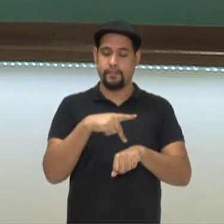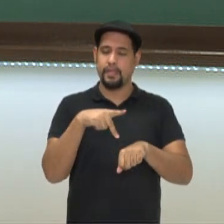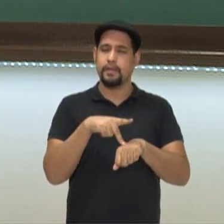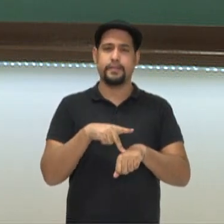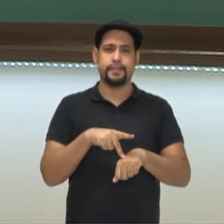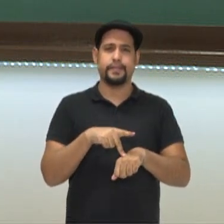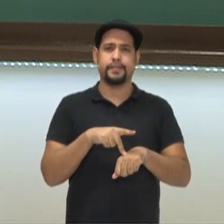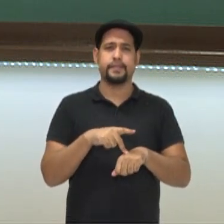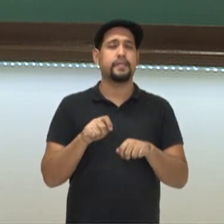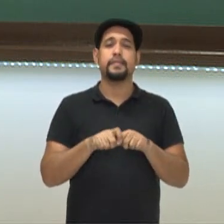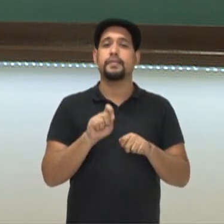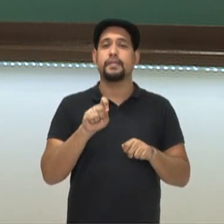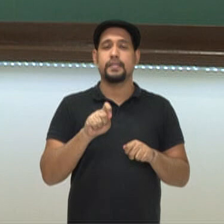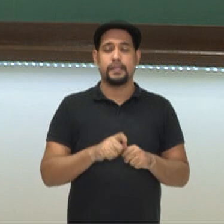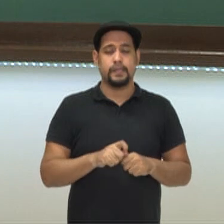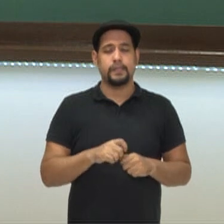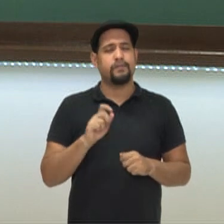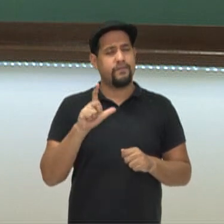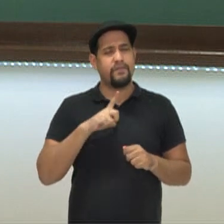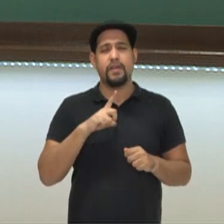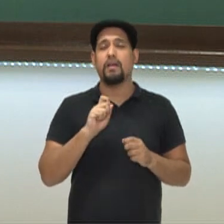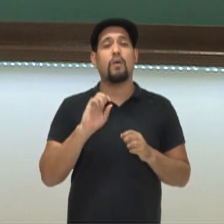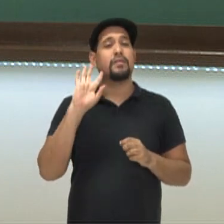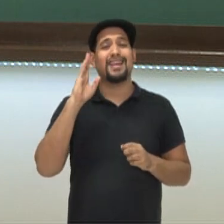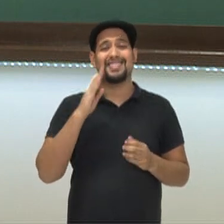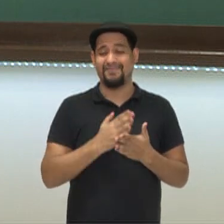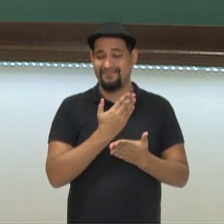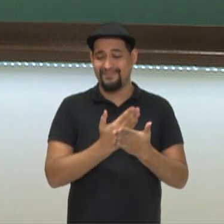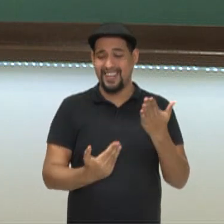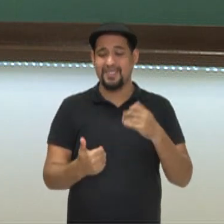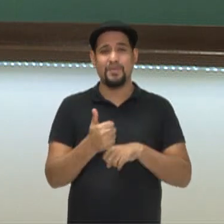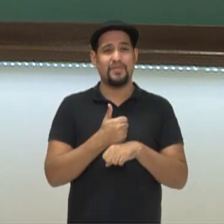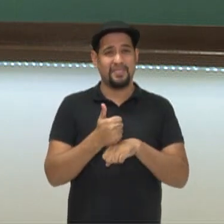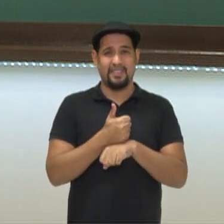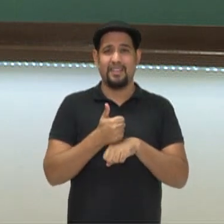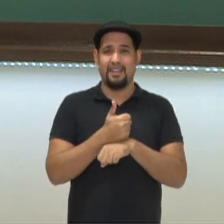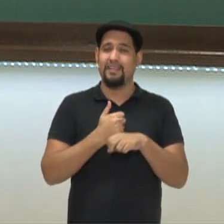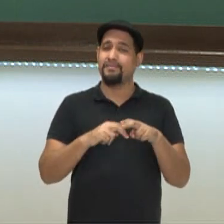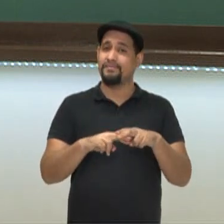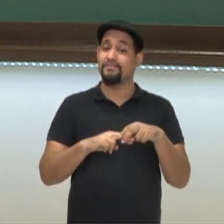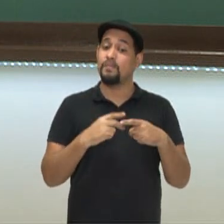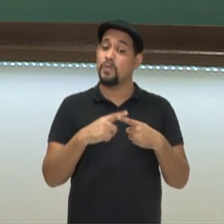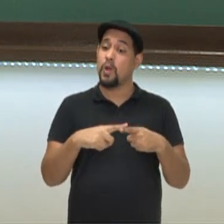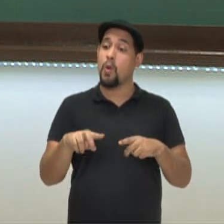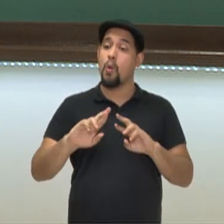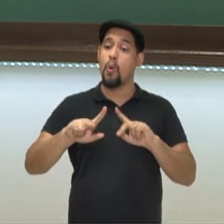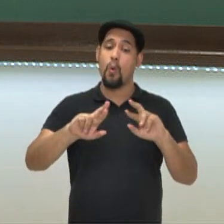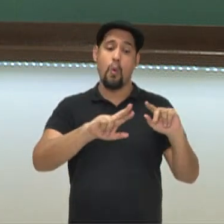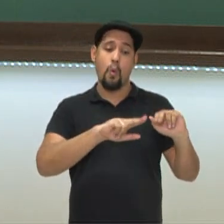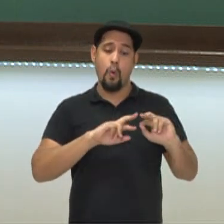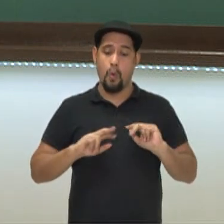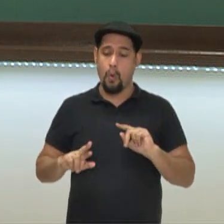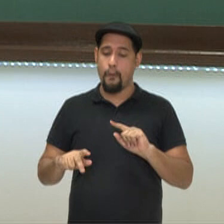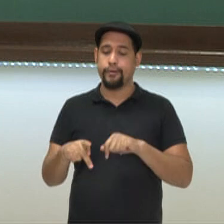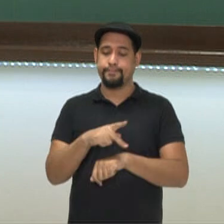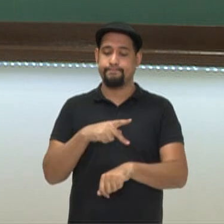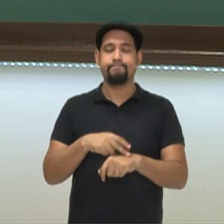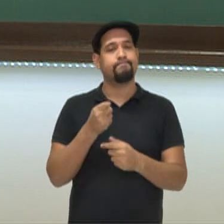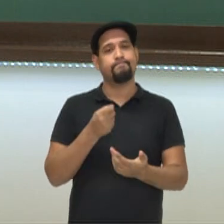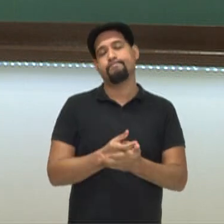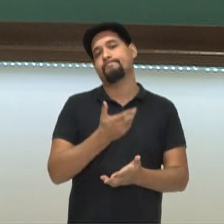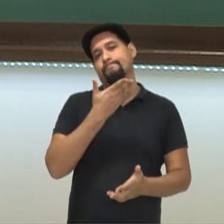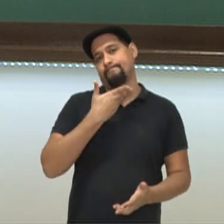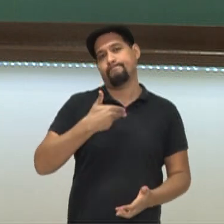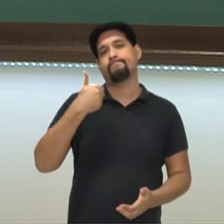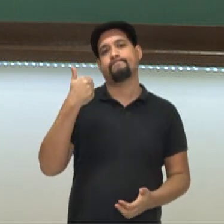cada vez mais vêm perdendo profissionais por causa disso. Porque os outros países pagam um salário melhor.